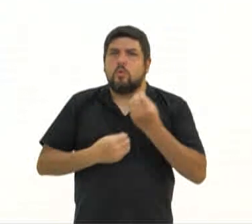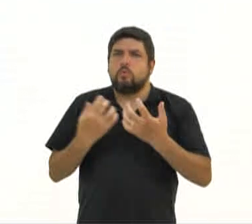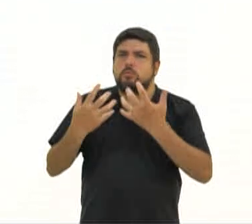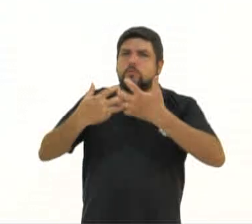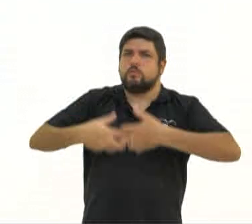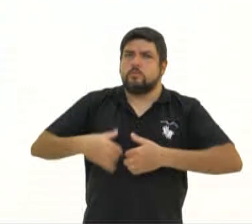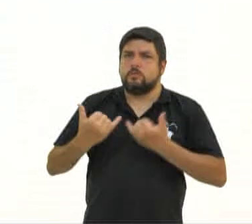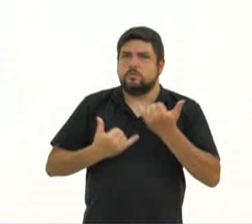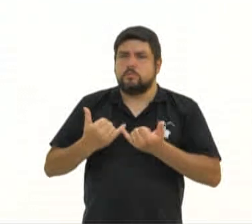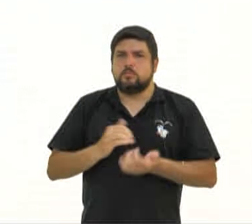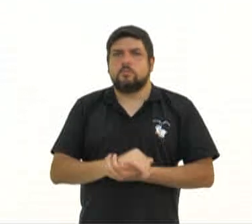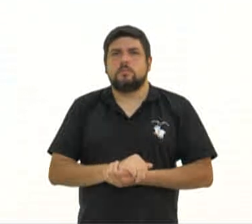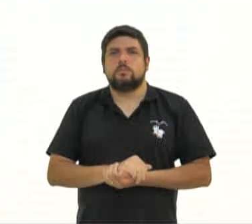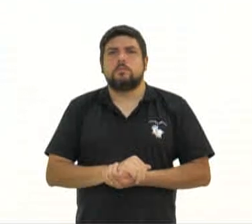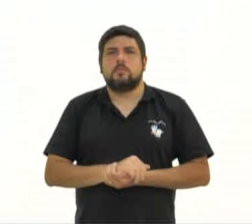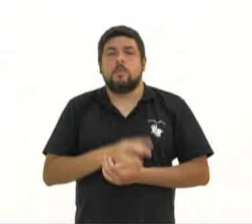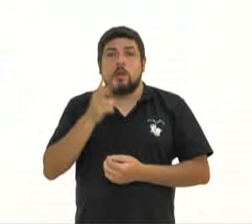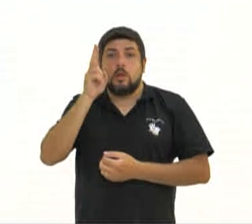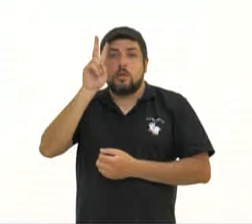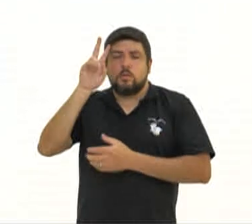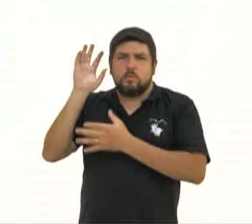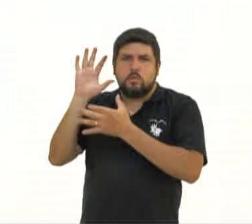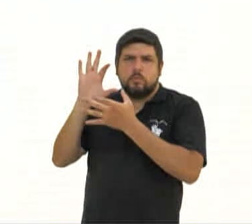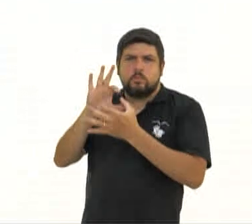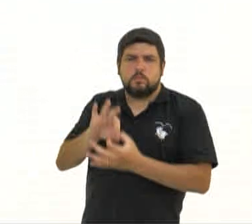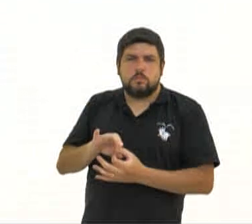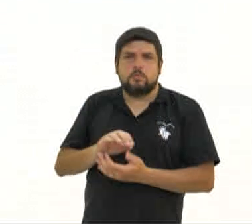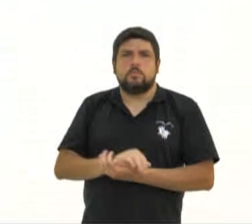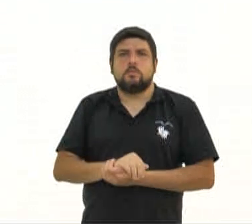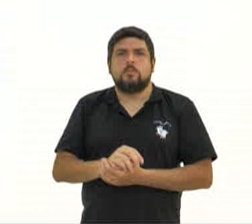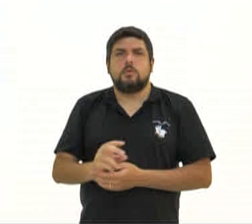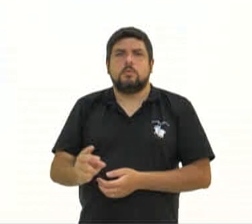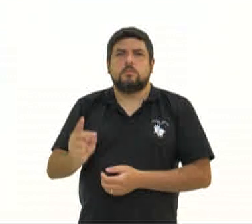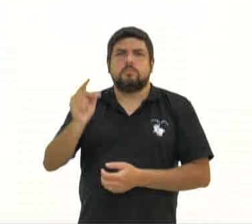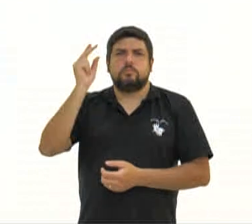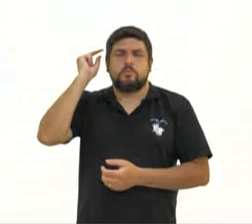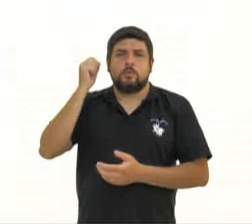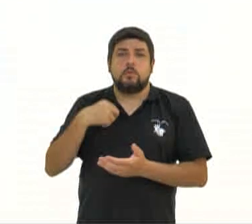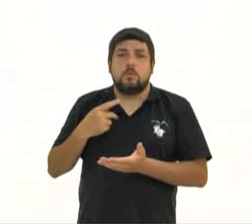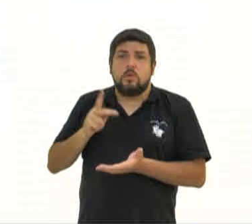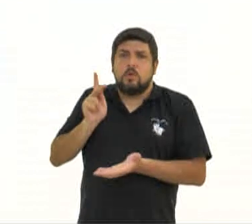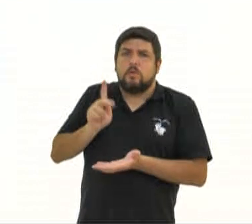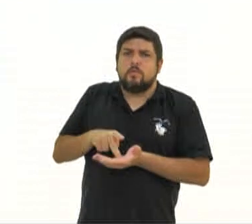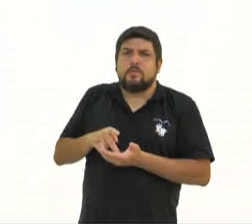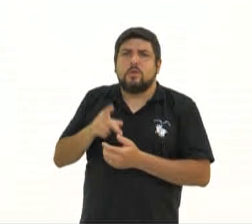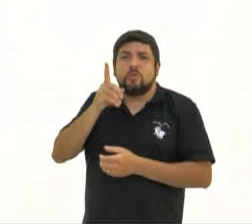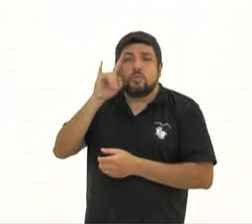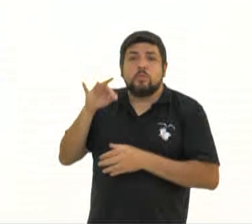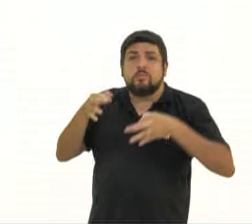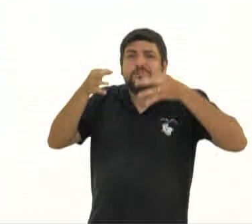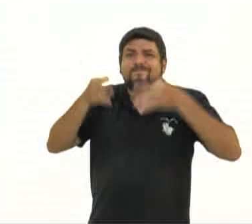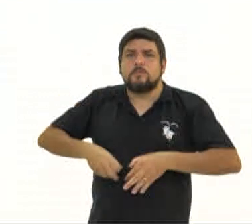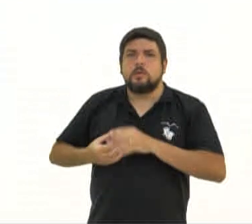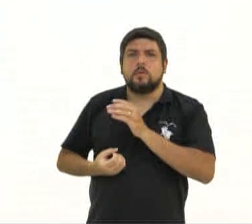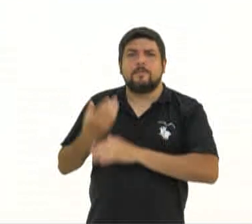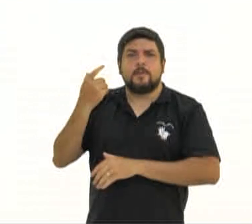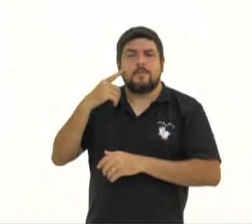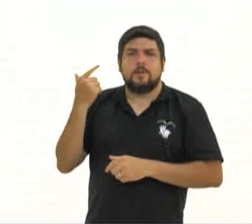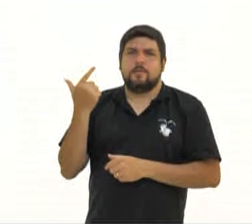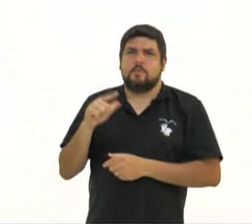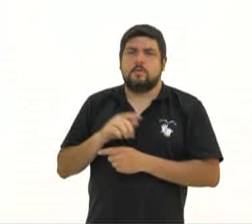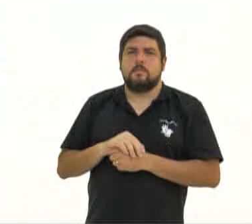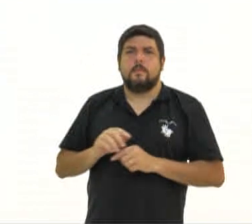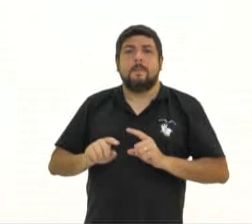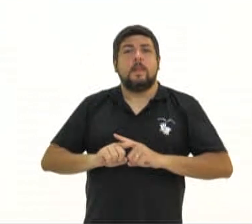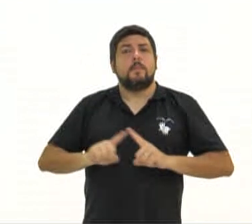hoje. Então, diz a história lá que, de registro, né, então não existe uma origem exata e tão clara do badminton, né, mas